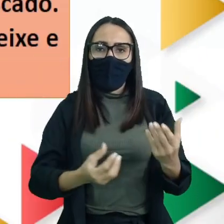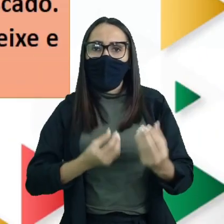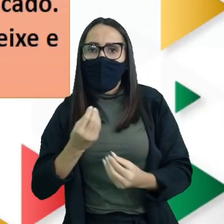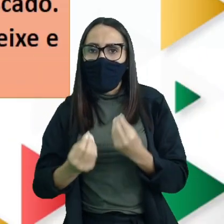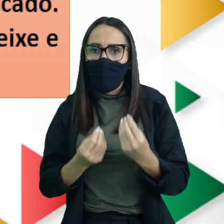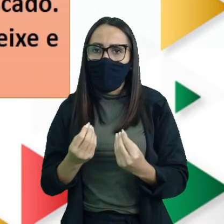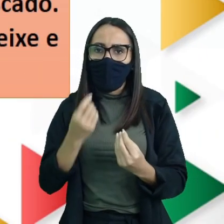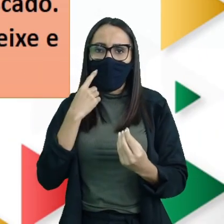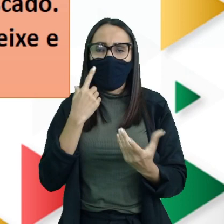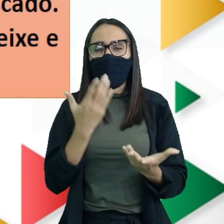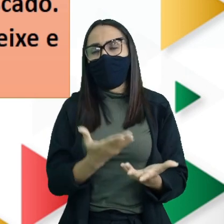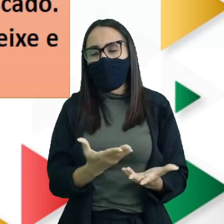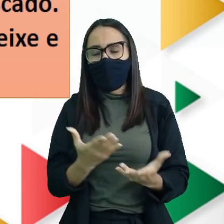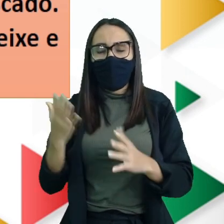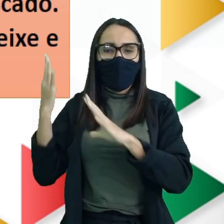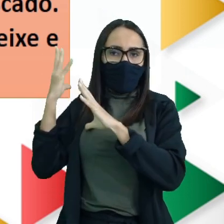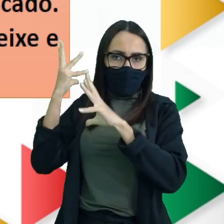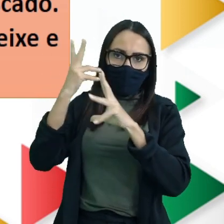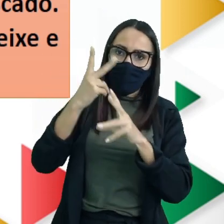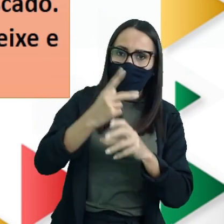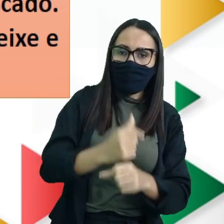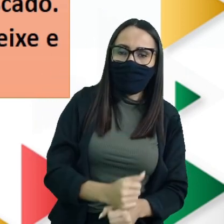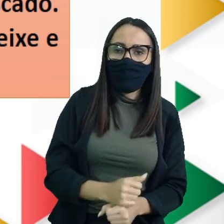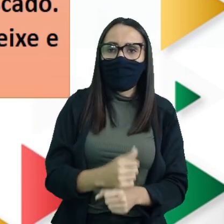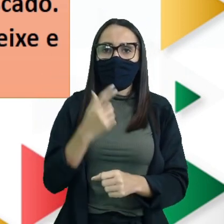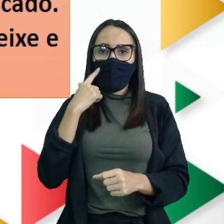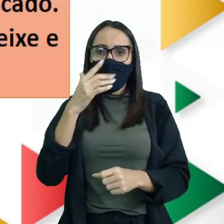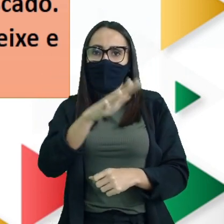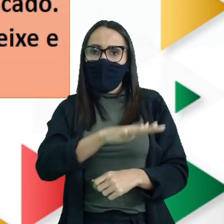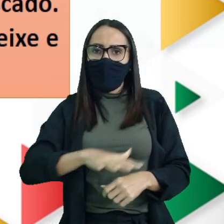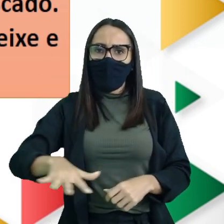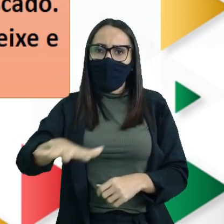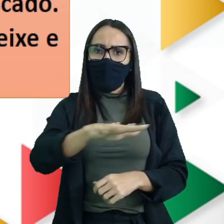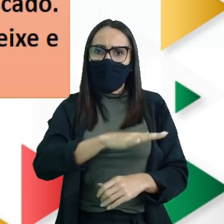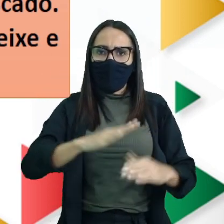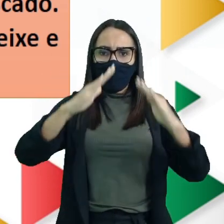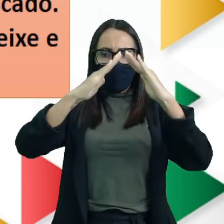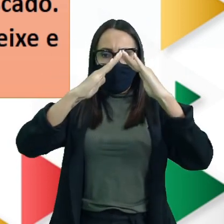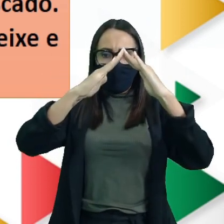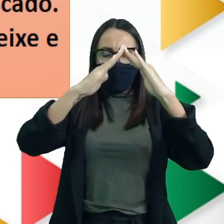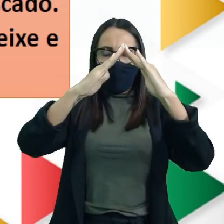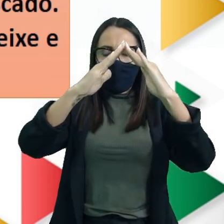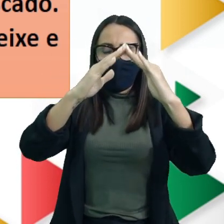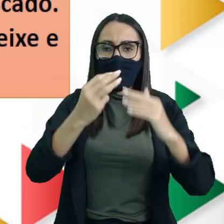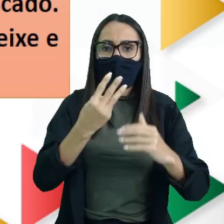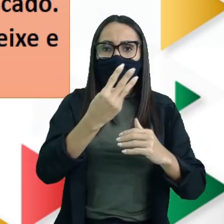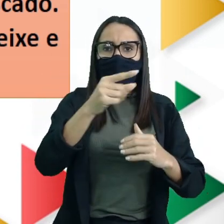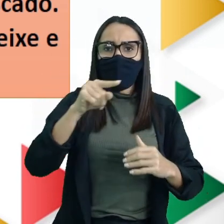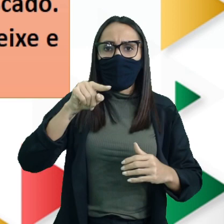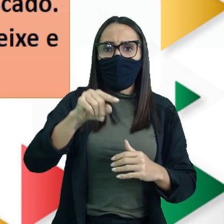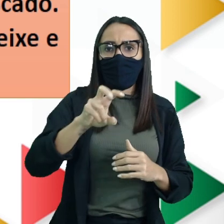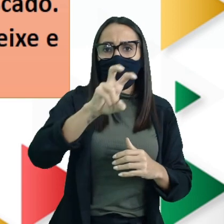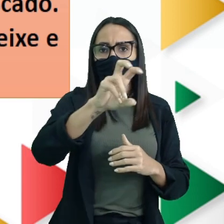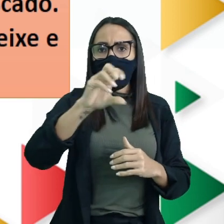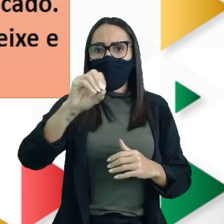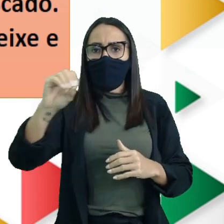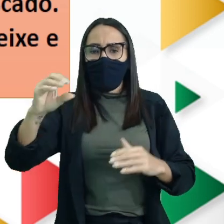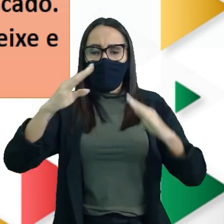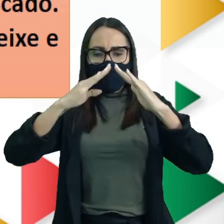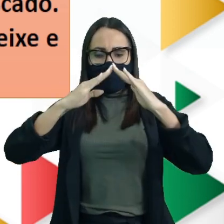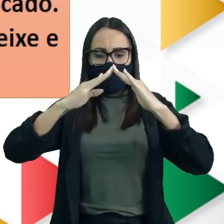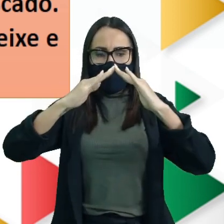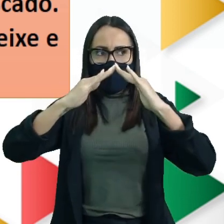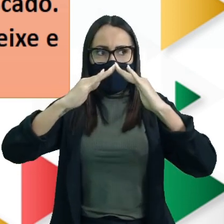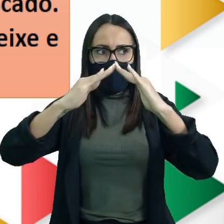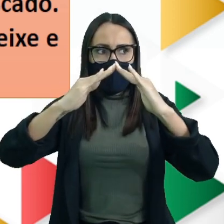né, fazendo um recorte do que ele ocupa uma área coberta de 3.541 metros, então é muito grande, né,